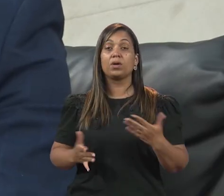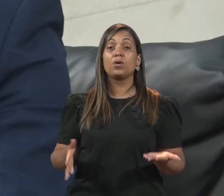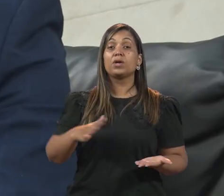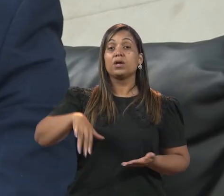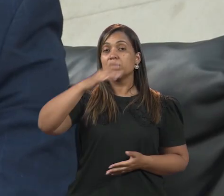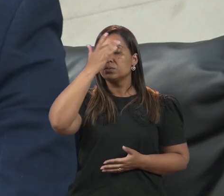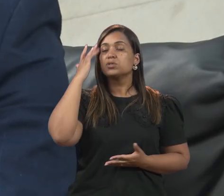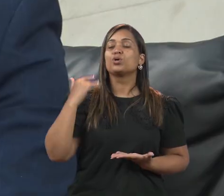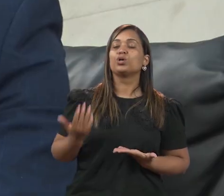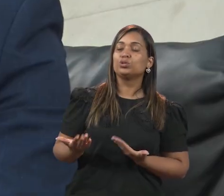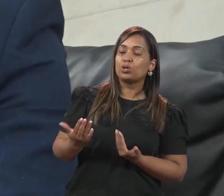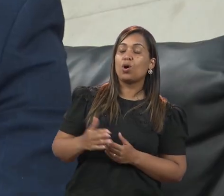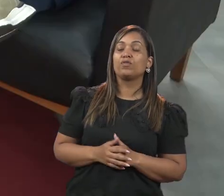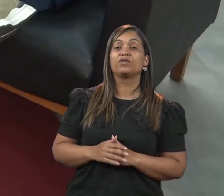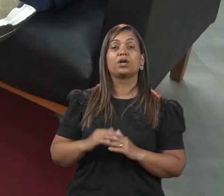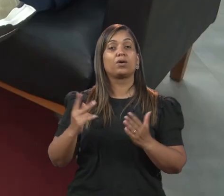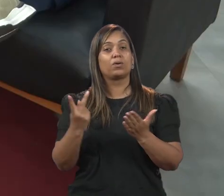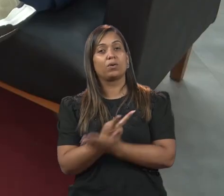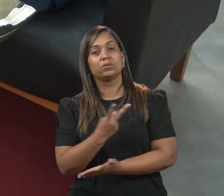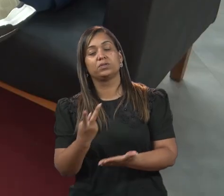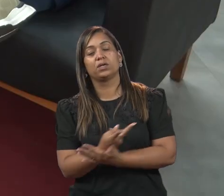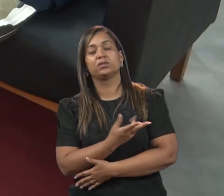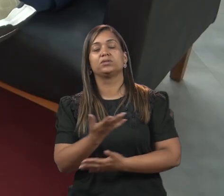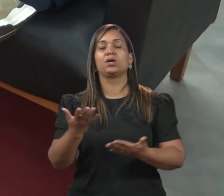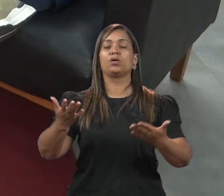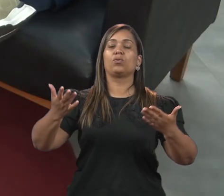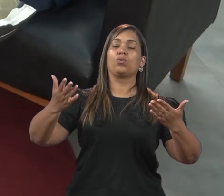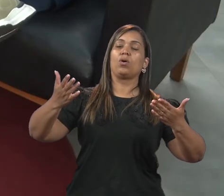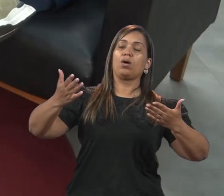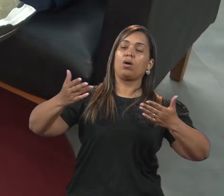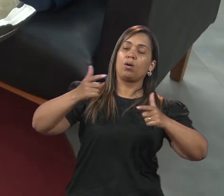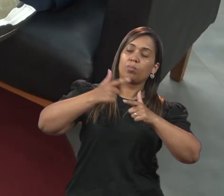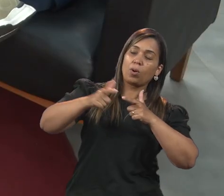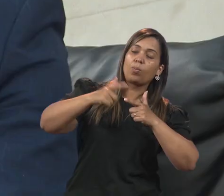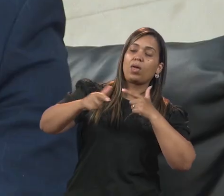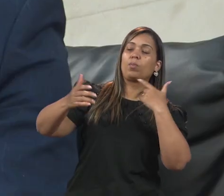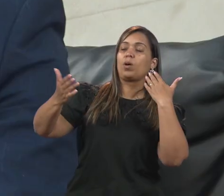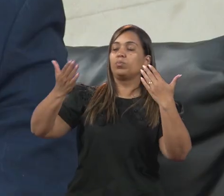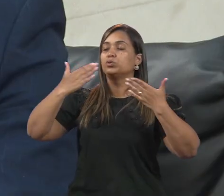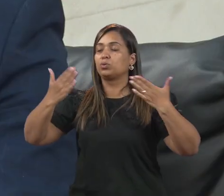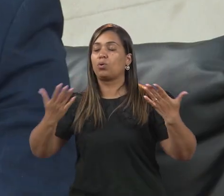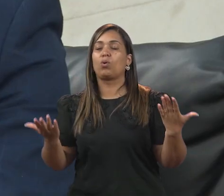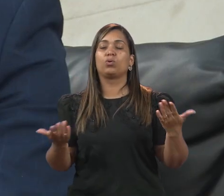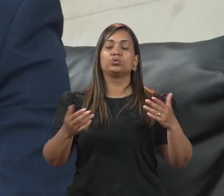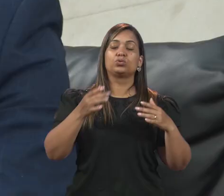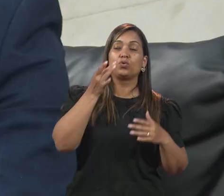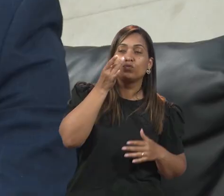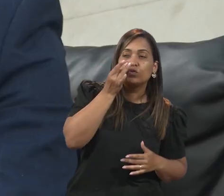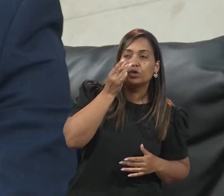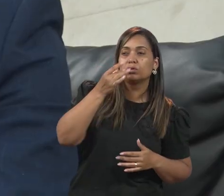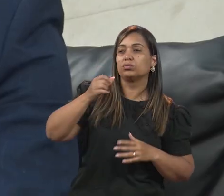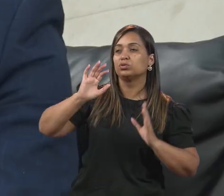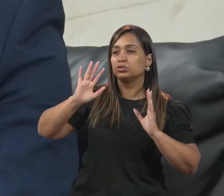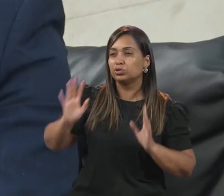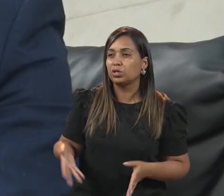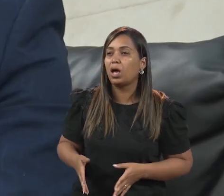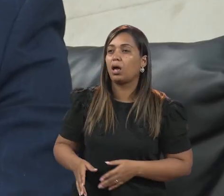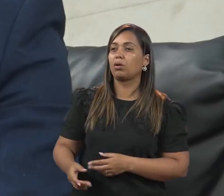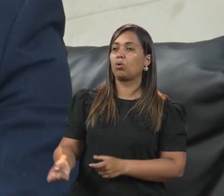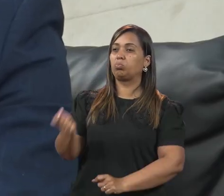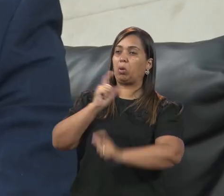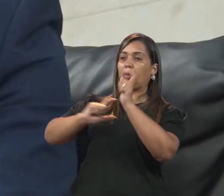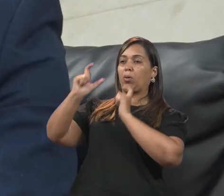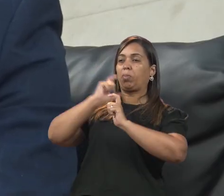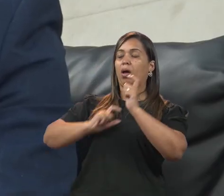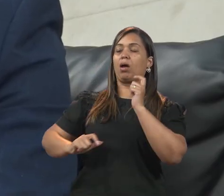enfrentaram problemas psicológicos, jovens que viveram de perto, vivenciaram de perto problemas com bullying. E esses